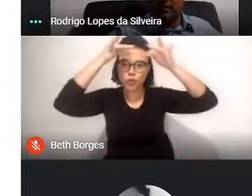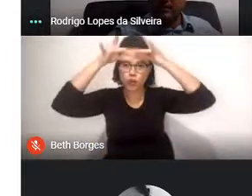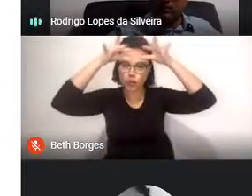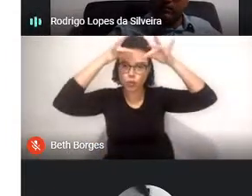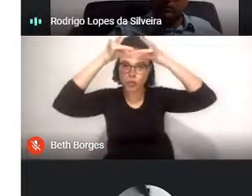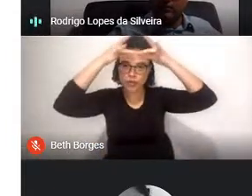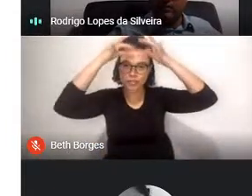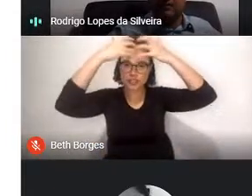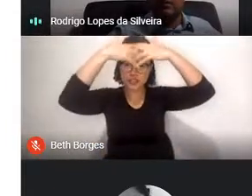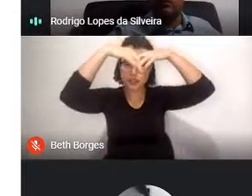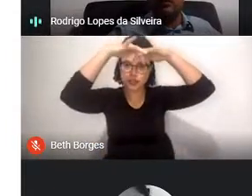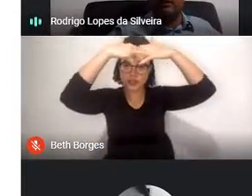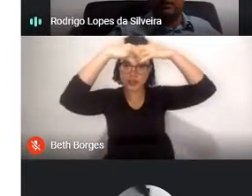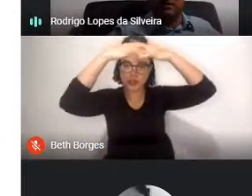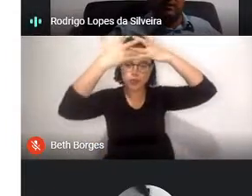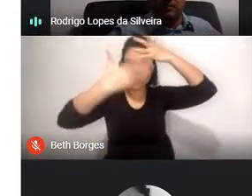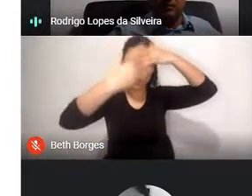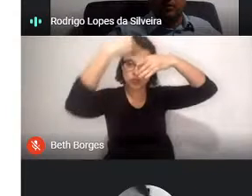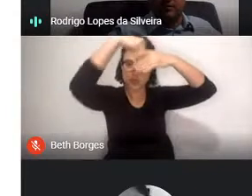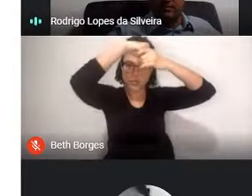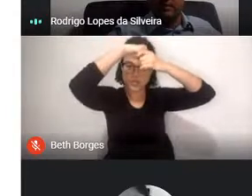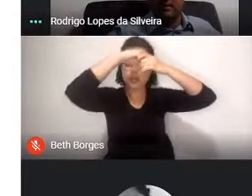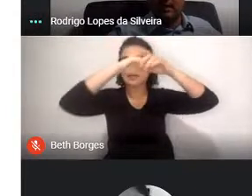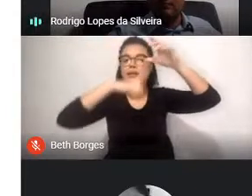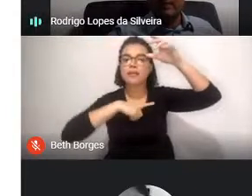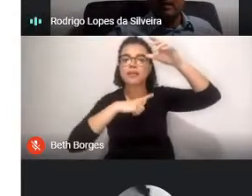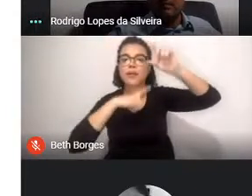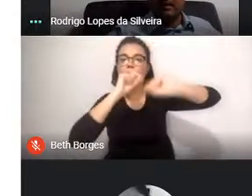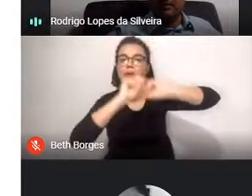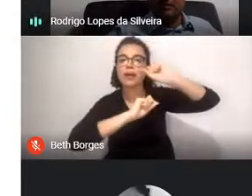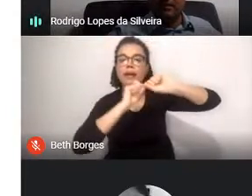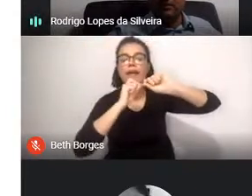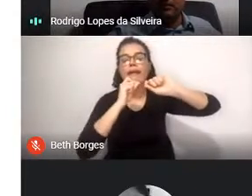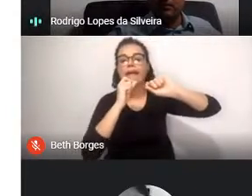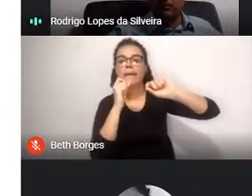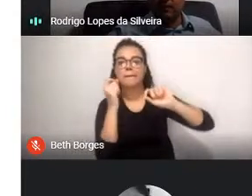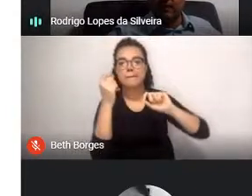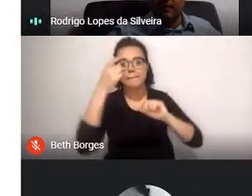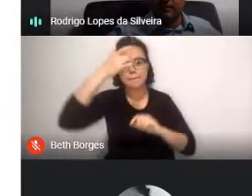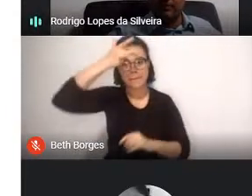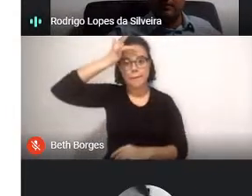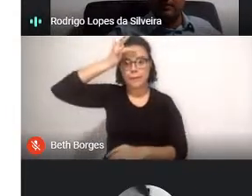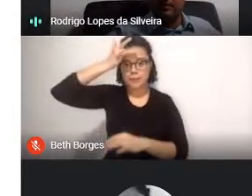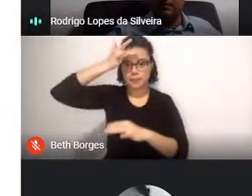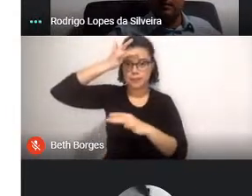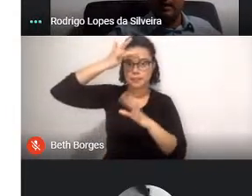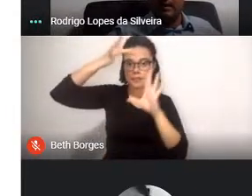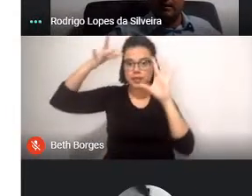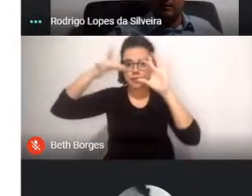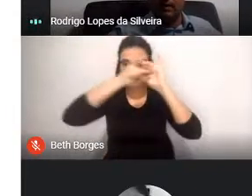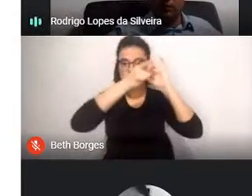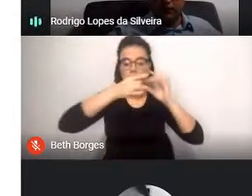subconsciente, fazendo, como eu disse, essa comunicação entre as memórias, tá? Mais à frente, eu vou explicar para